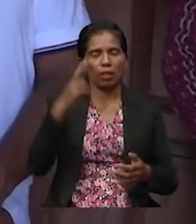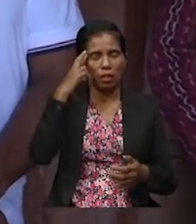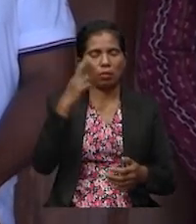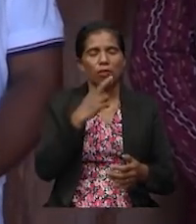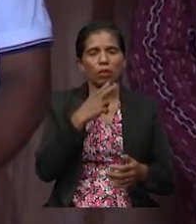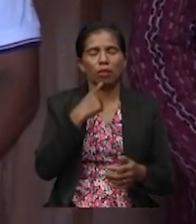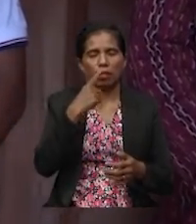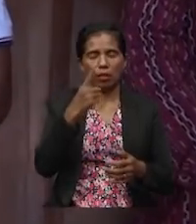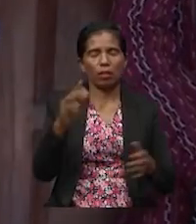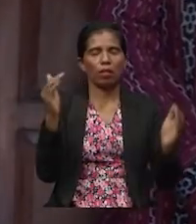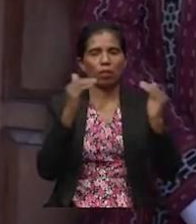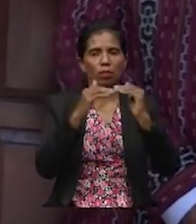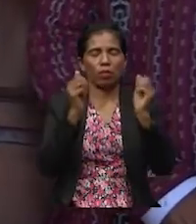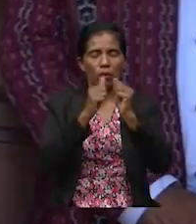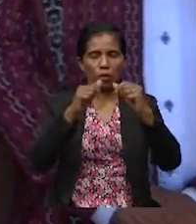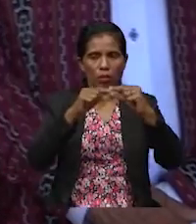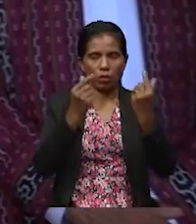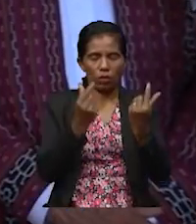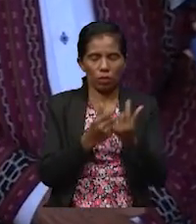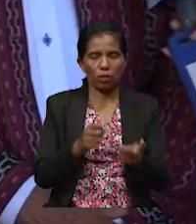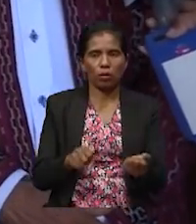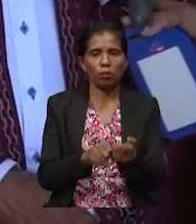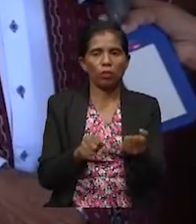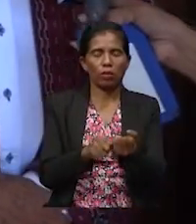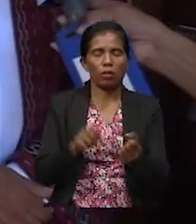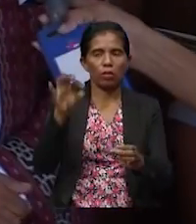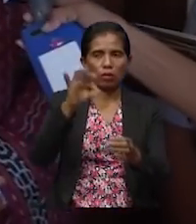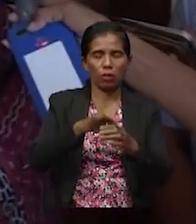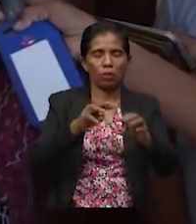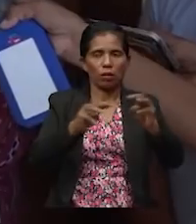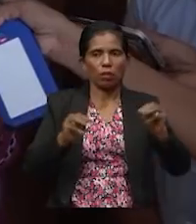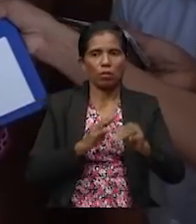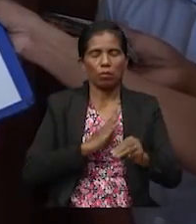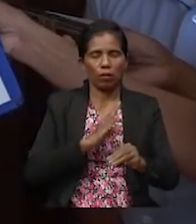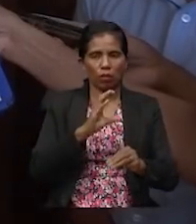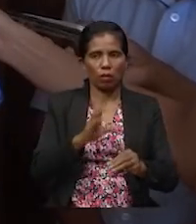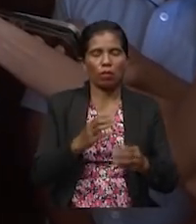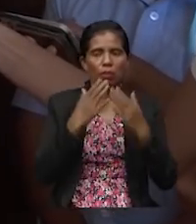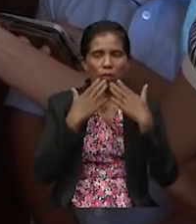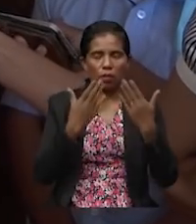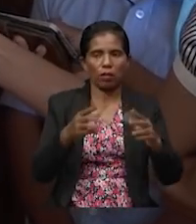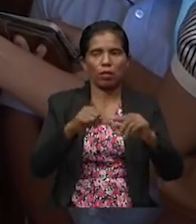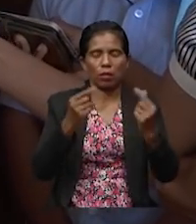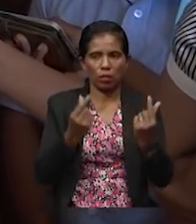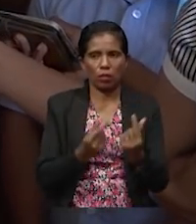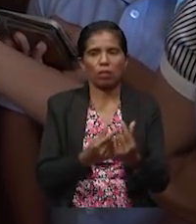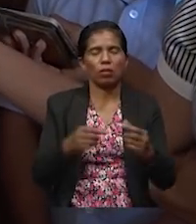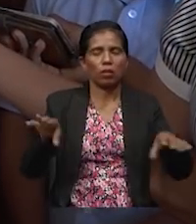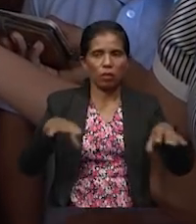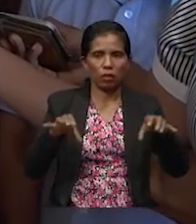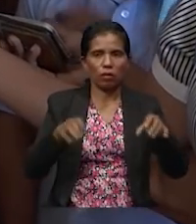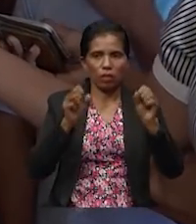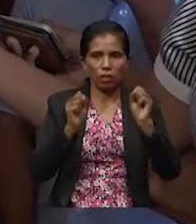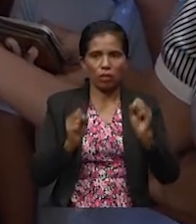Hateten, encontro a equipa dinamiza apoio votos município Baucau, além de agradecer a equipa refere minha serviço